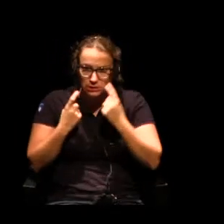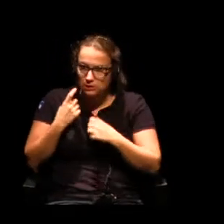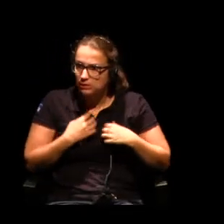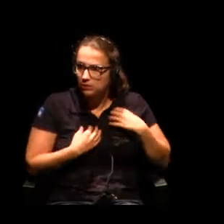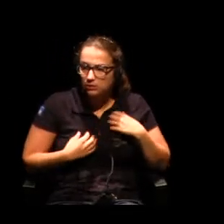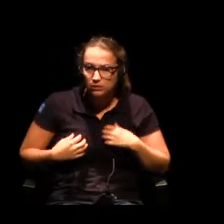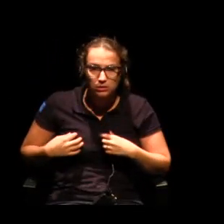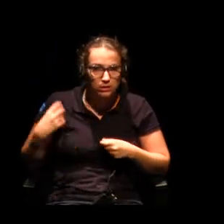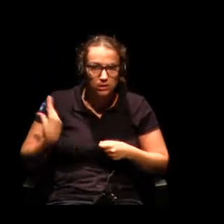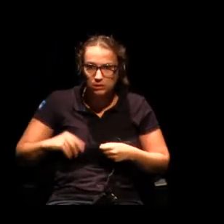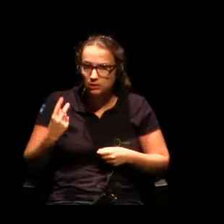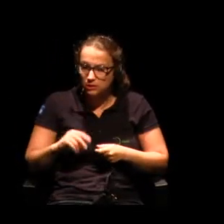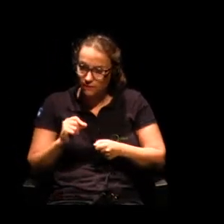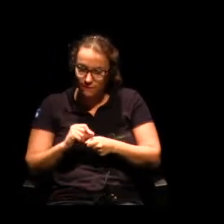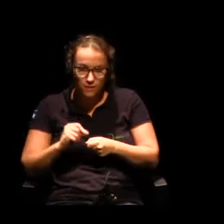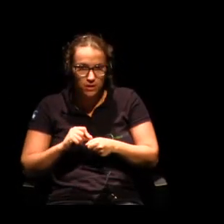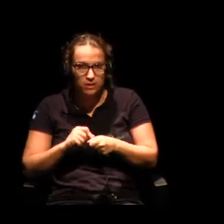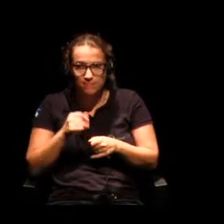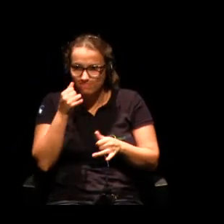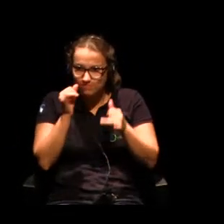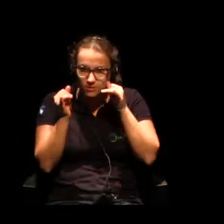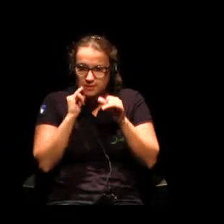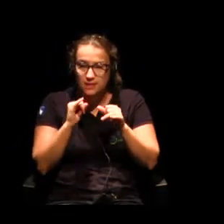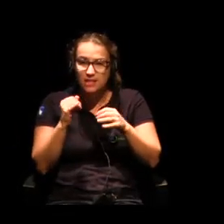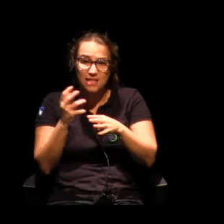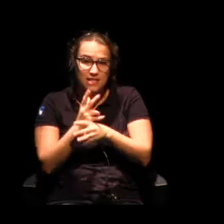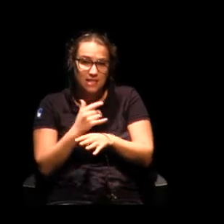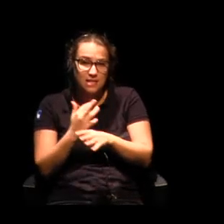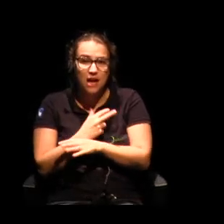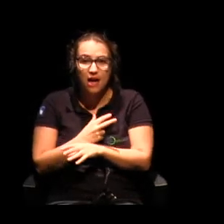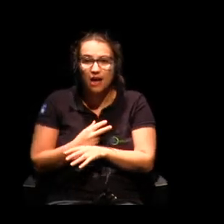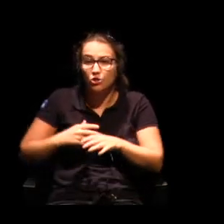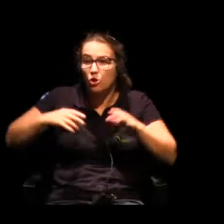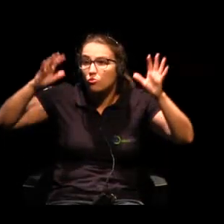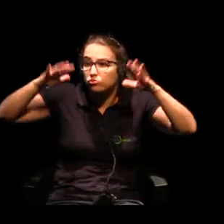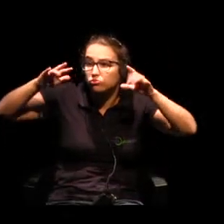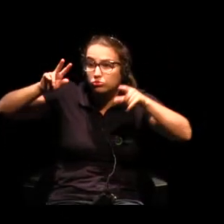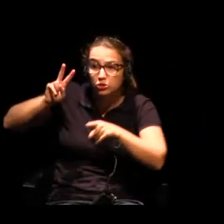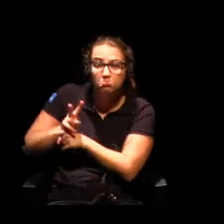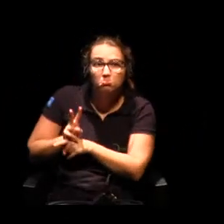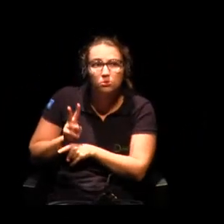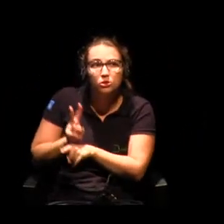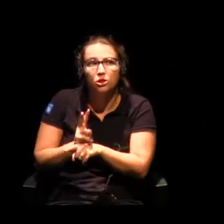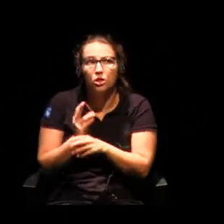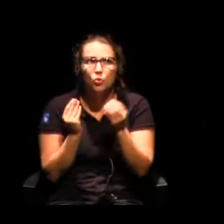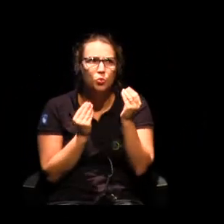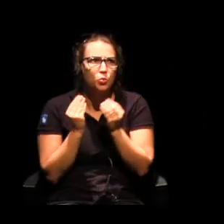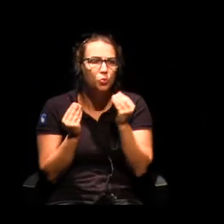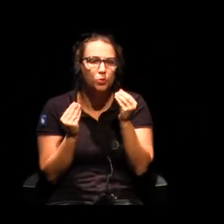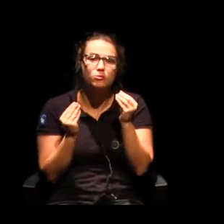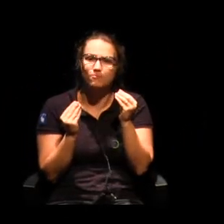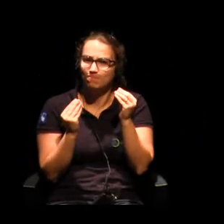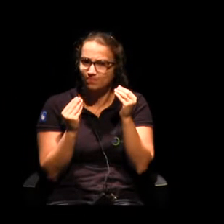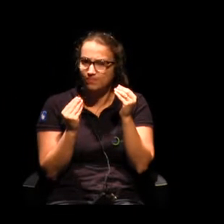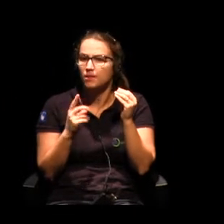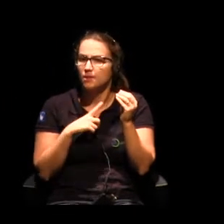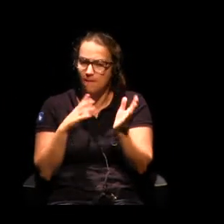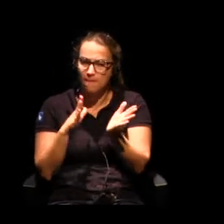as pessoas começaram a se preocupar e agir para tornar a cidade mais à prova de